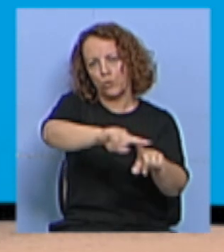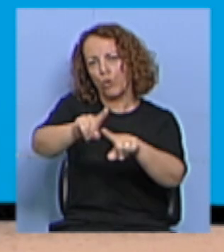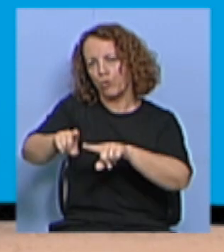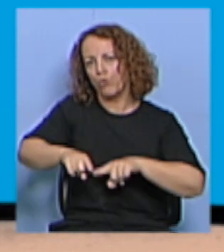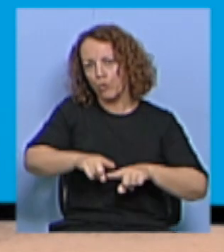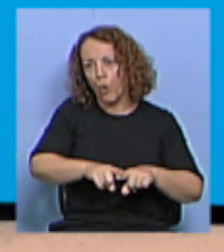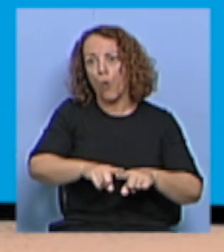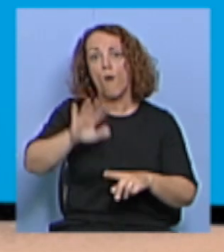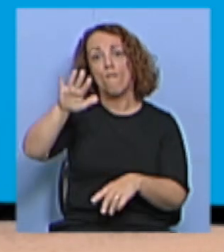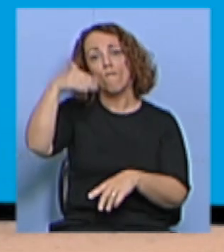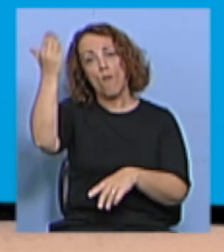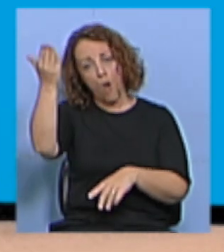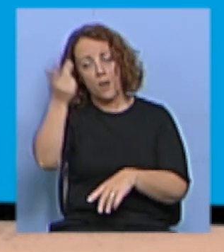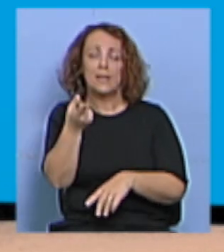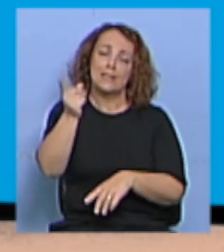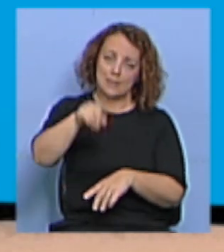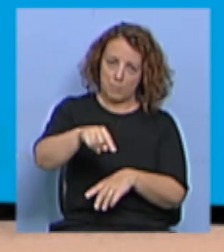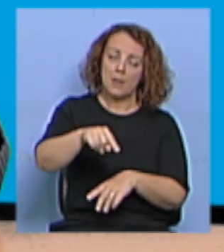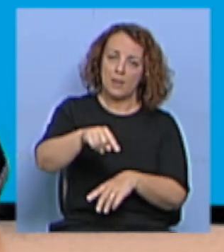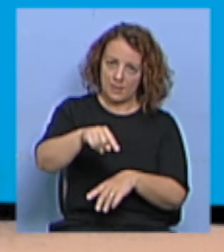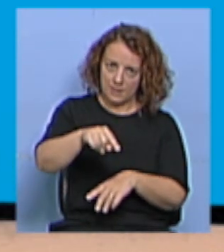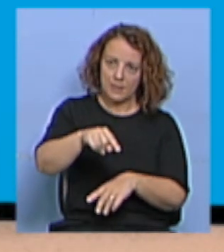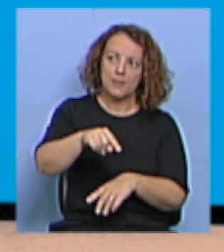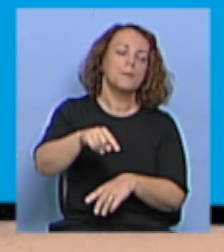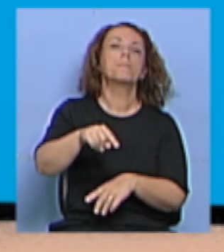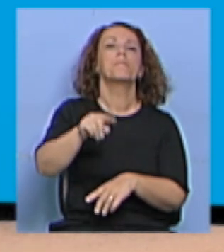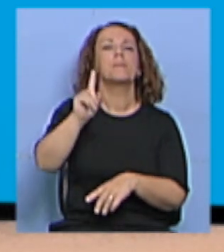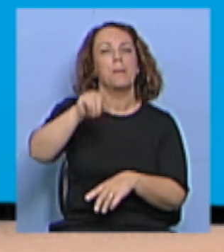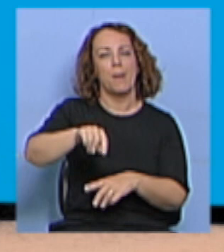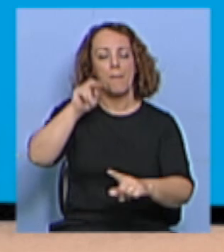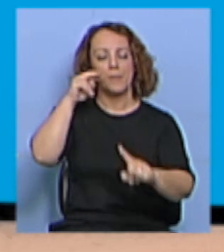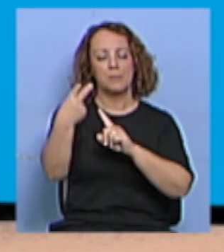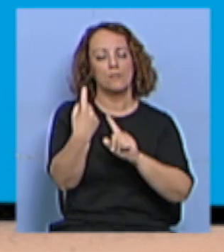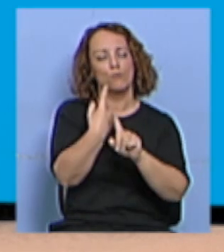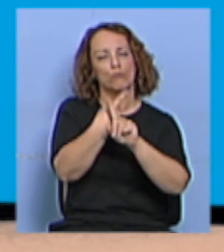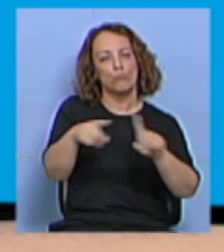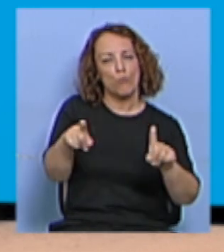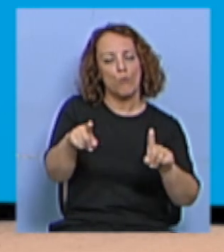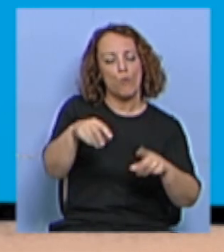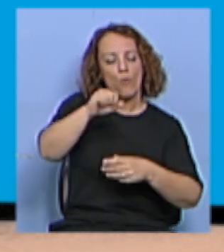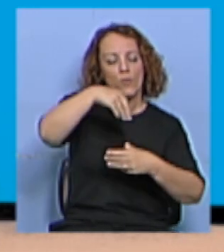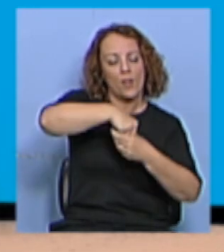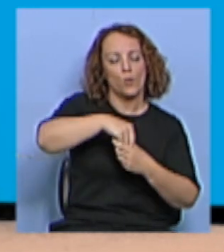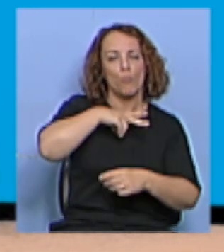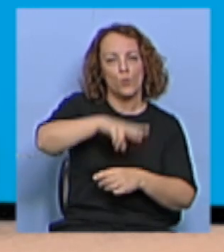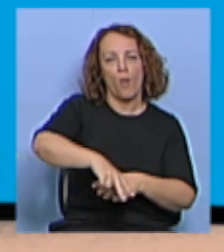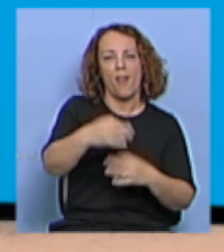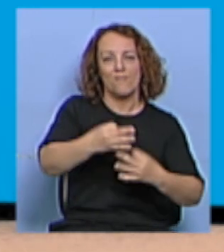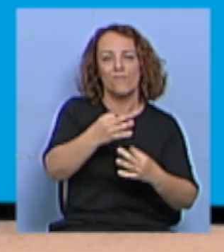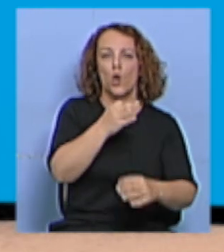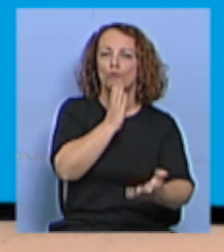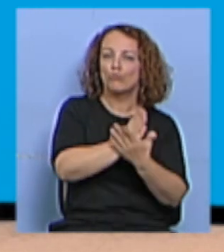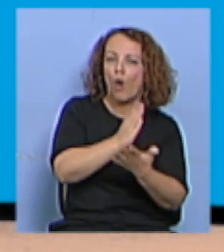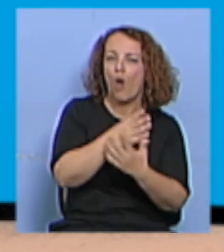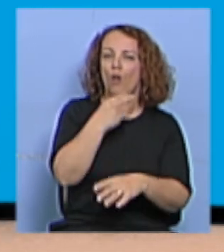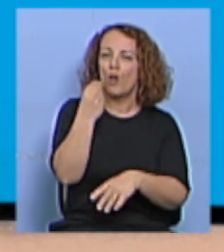quer lá fora e também, naturalmente, com outra abordagem no trabalho que fazemos em Portugal, com as escolas, com os jovens e que agora